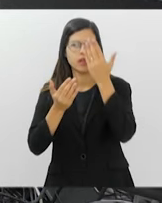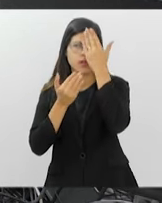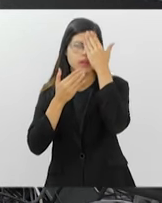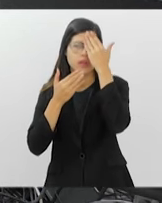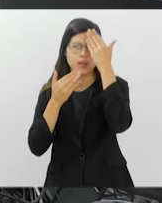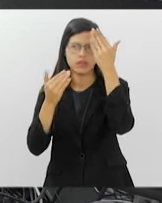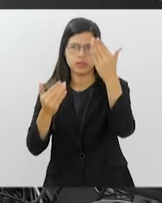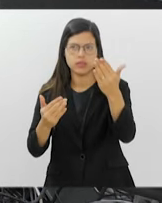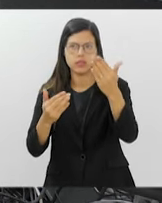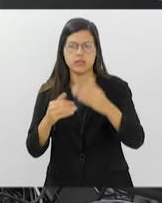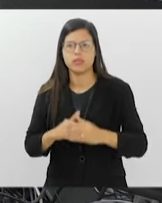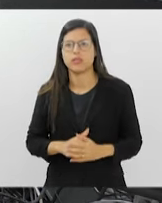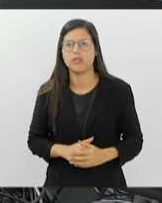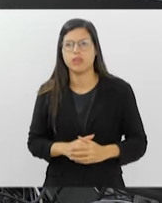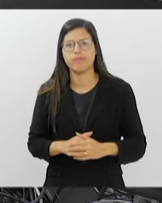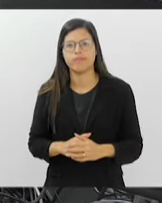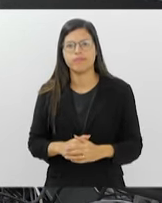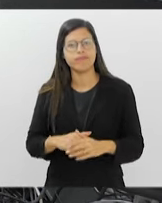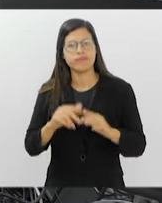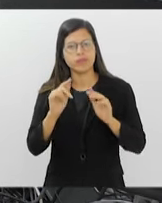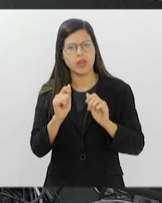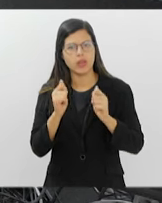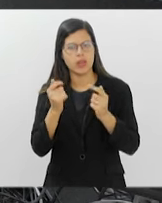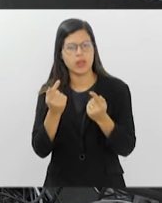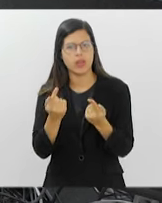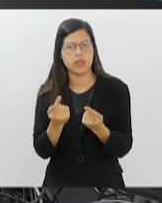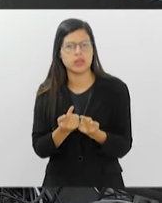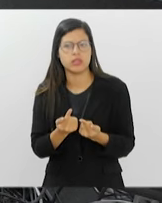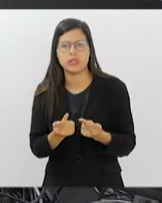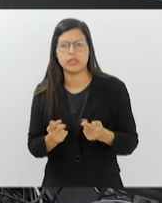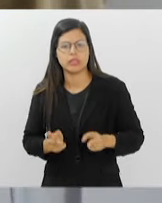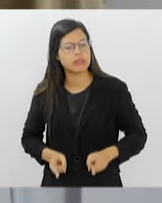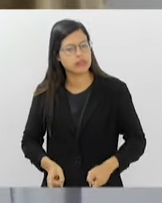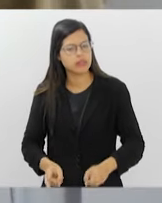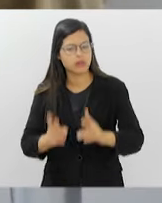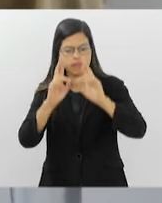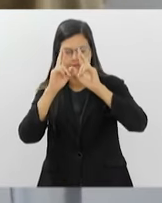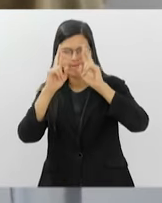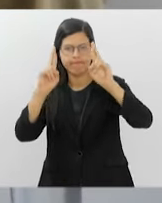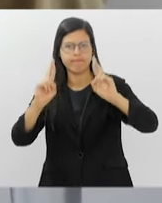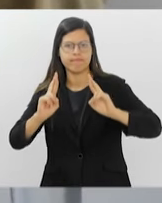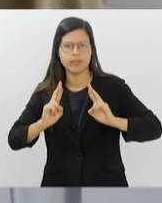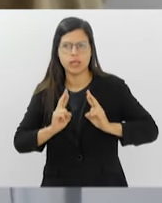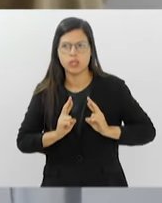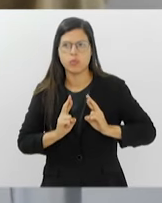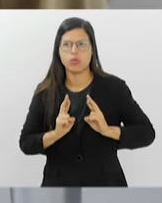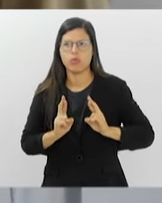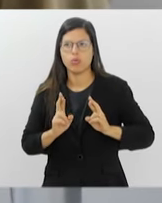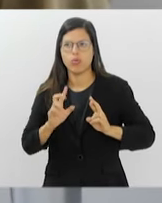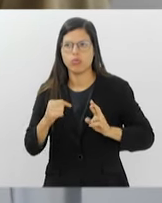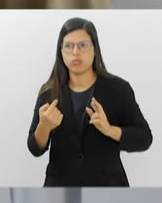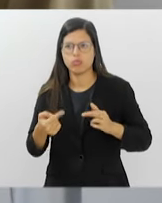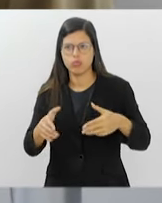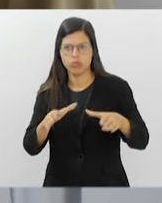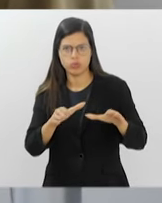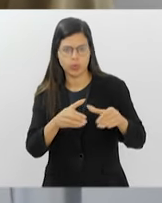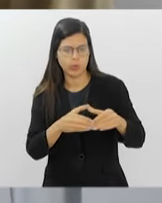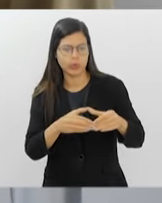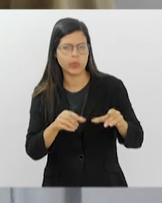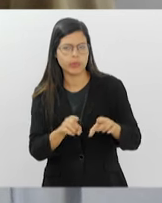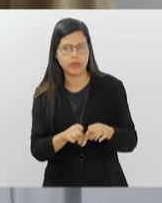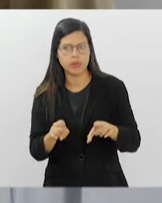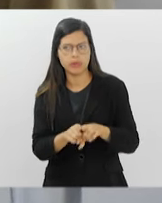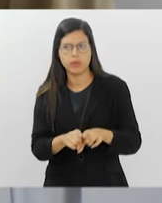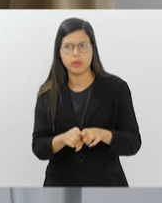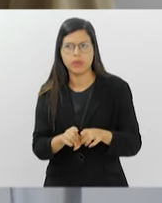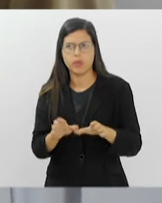agradecer a essa casa que sempre me respeitou respeitou a nossa Corporação o